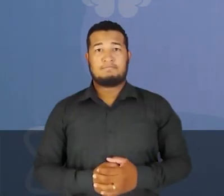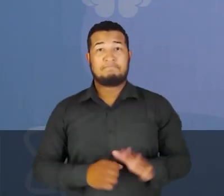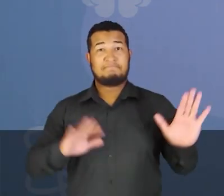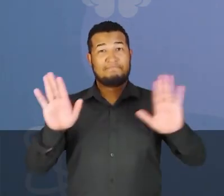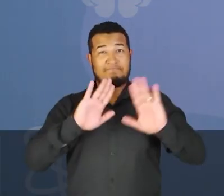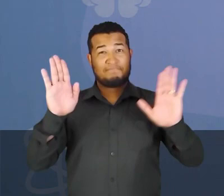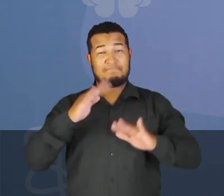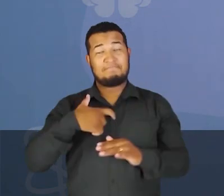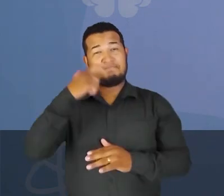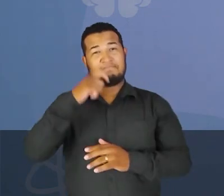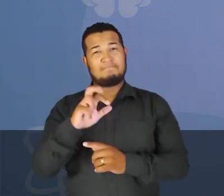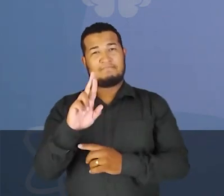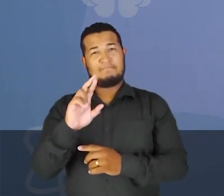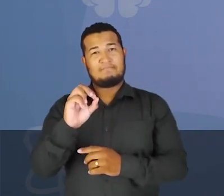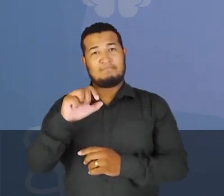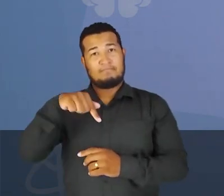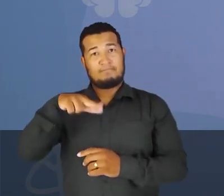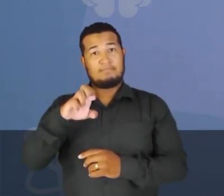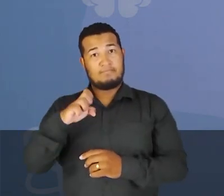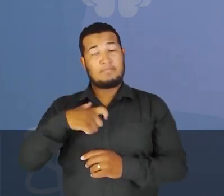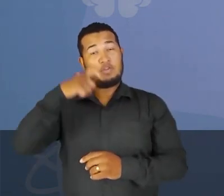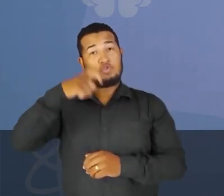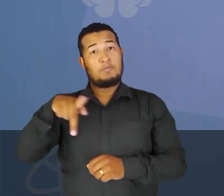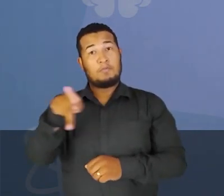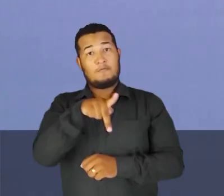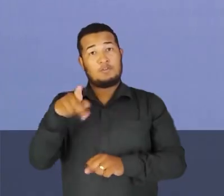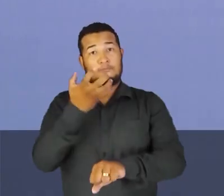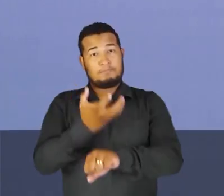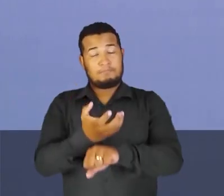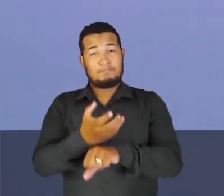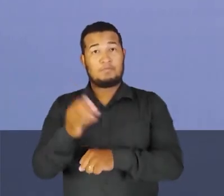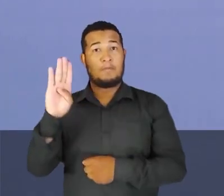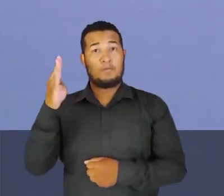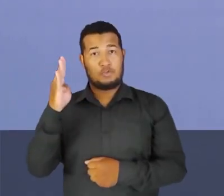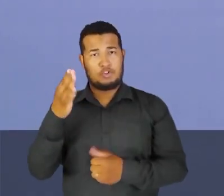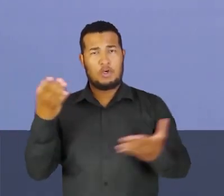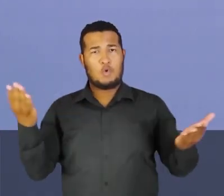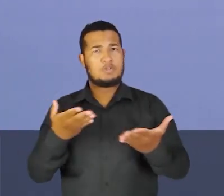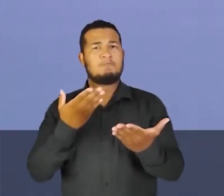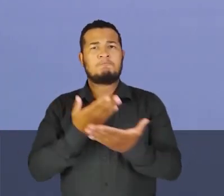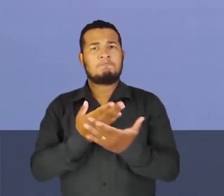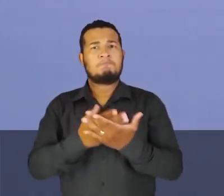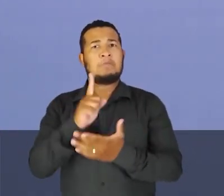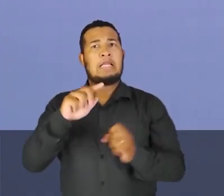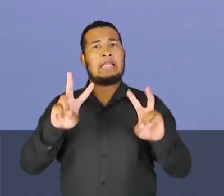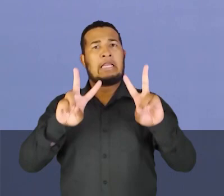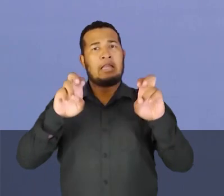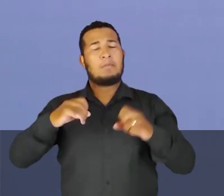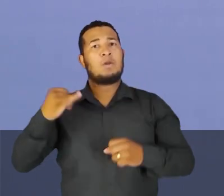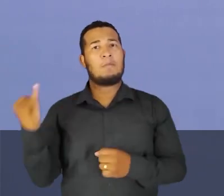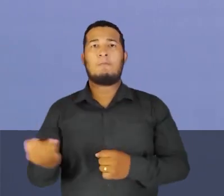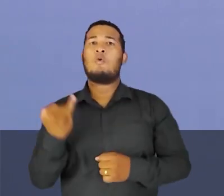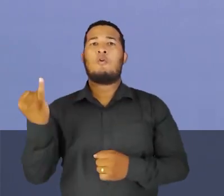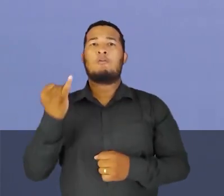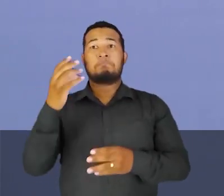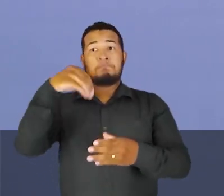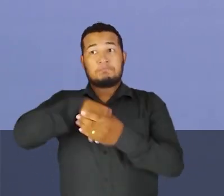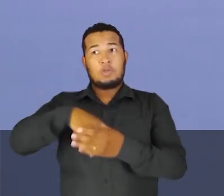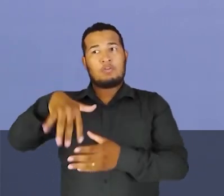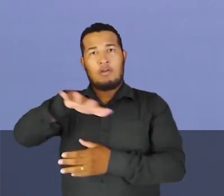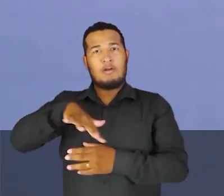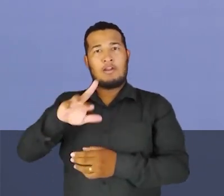Olá pessoal, sou o professor Roque, sou professor de Biologia e na aula de hoje nós vamos trabalhar um tema muitíssimo importante dentro da parte